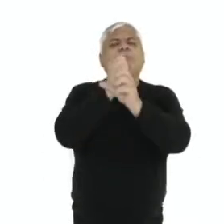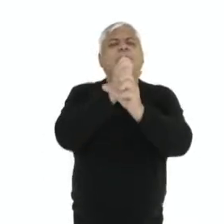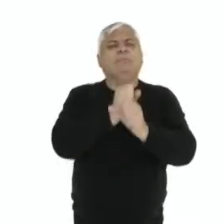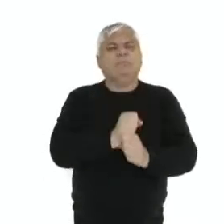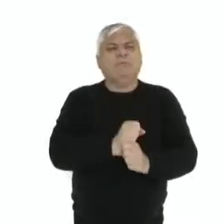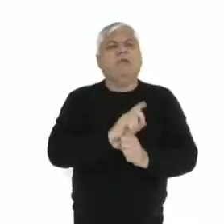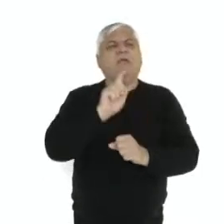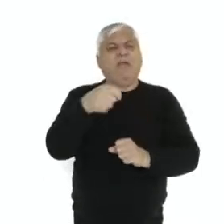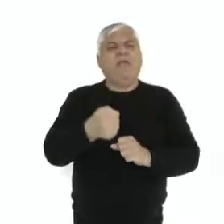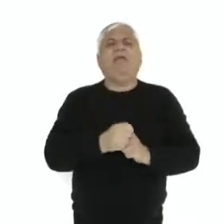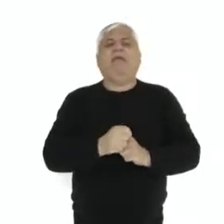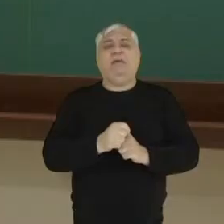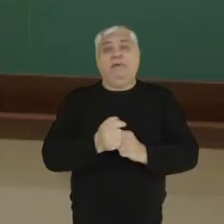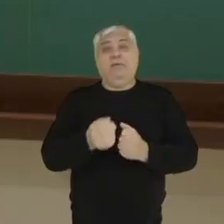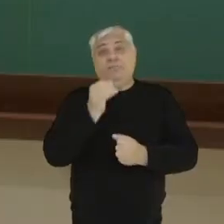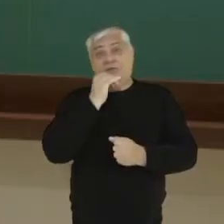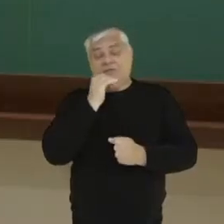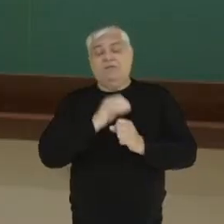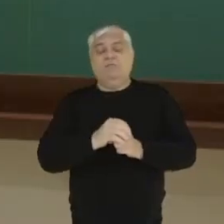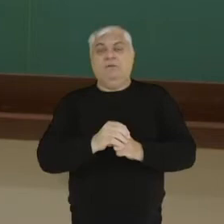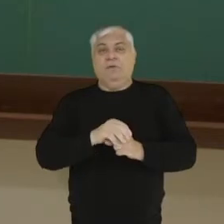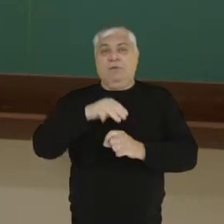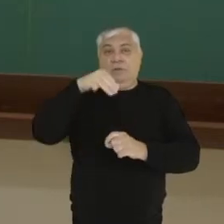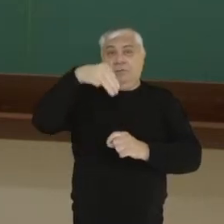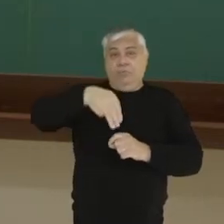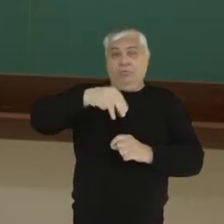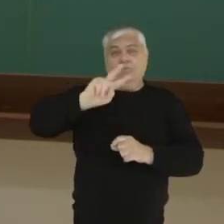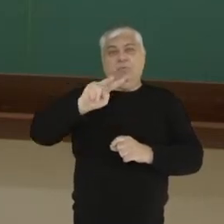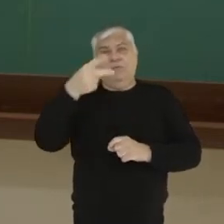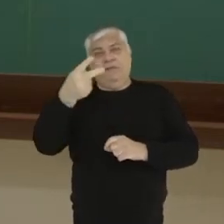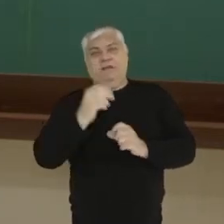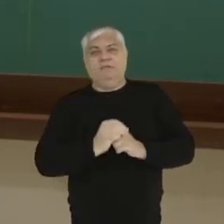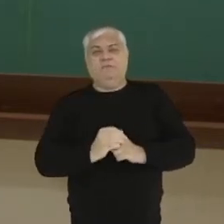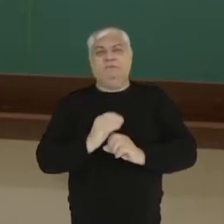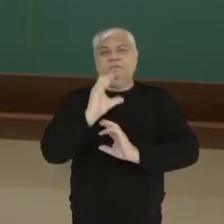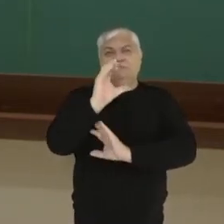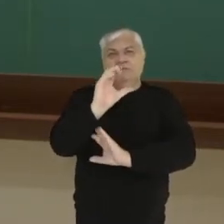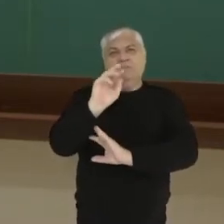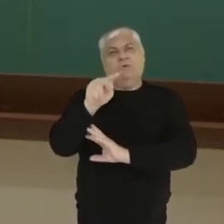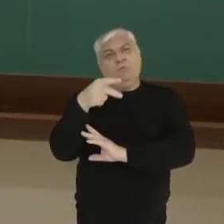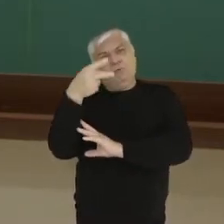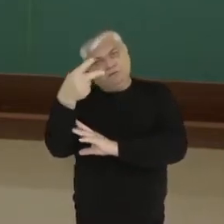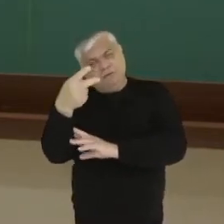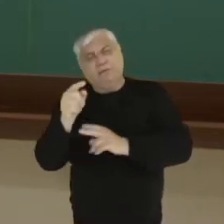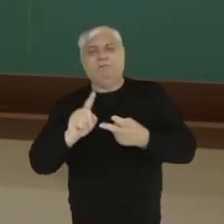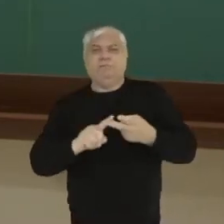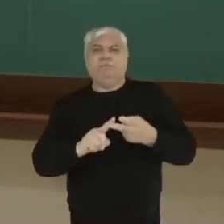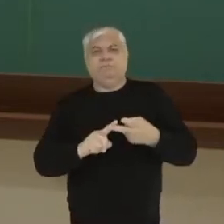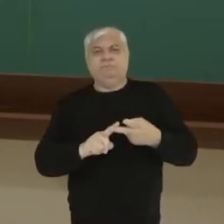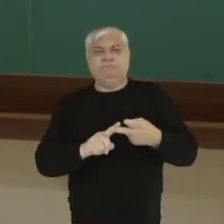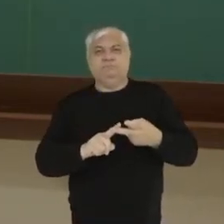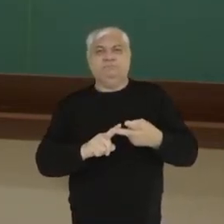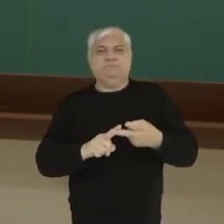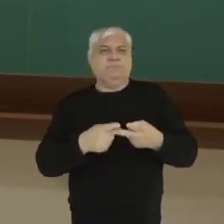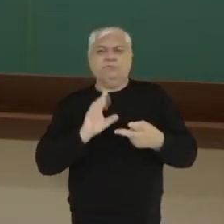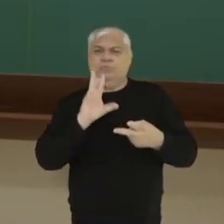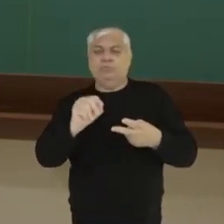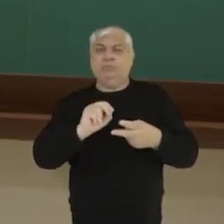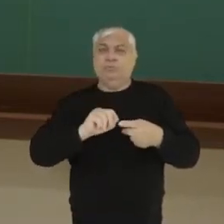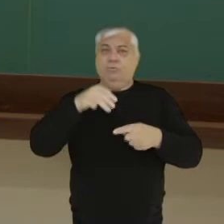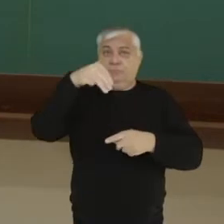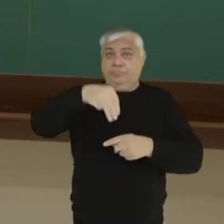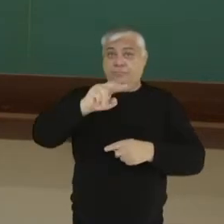a unidade de comprimento ao quadrado. Então, centímetro ao quadrado, metro ao quadrado, né? Tudo